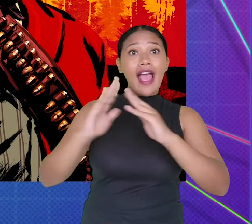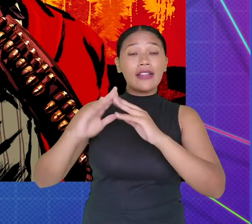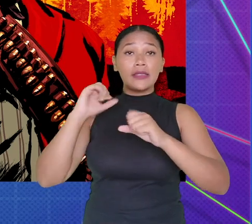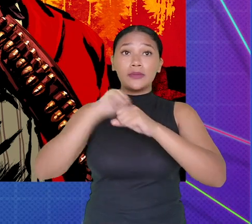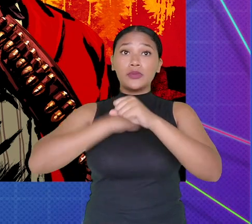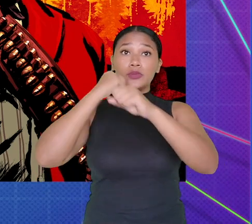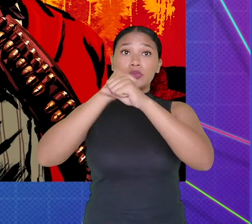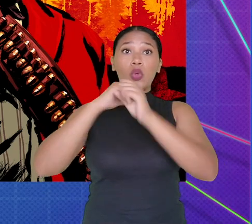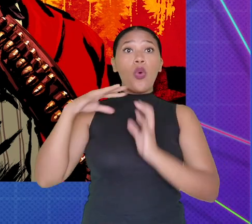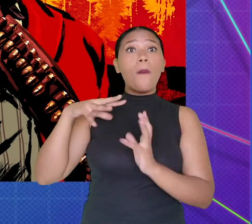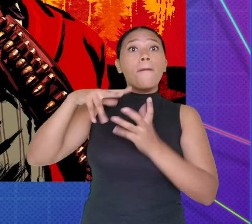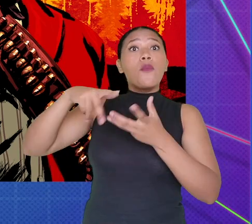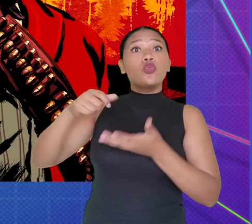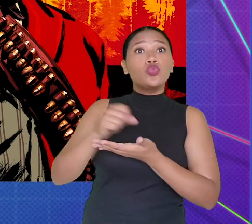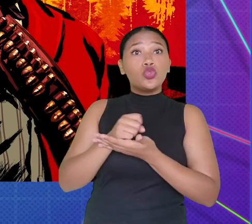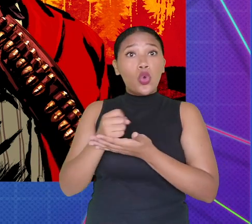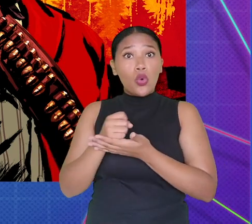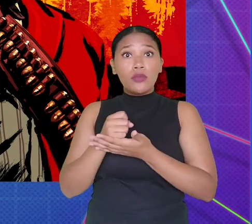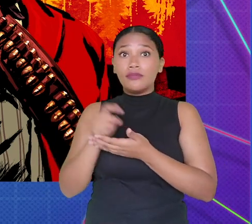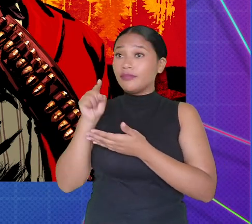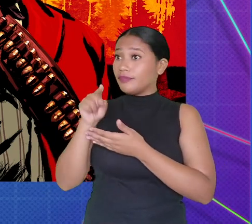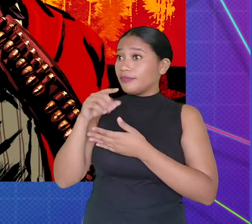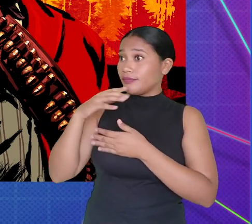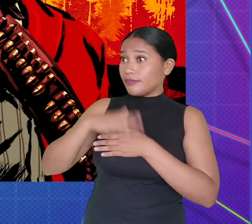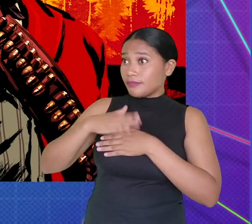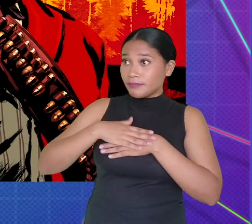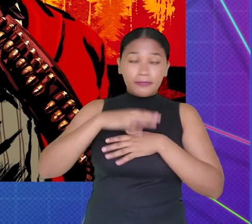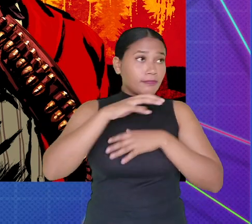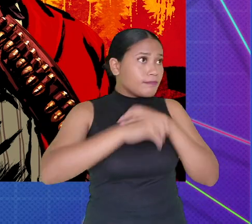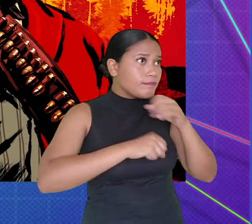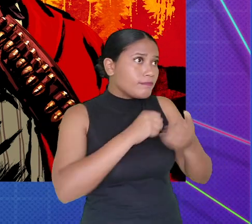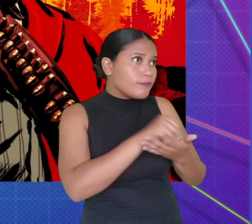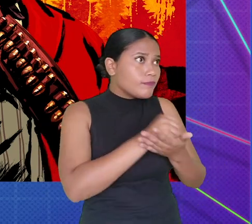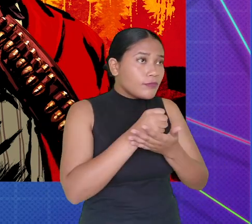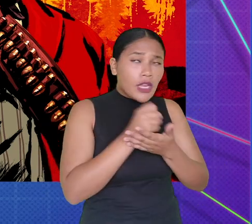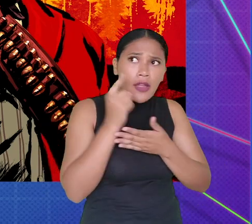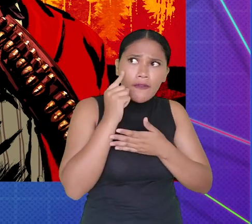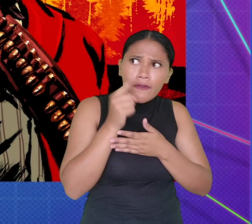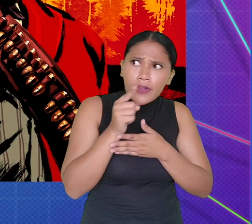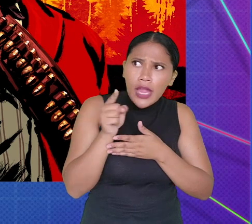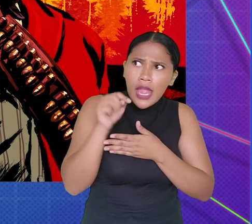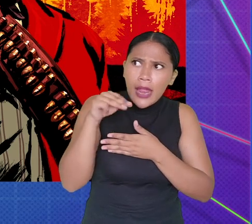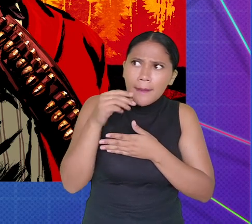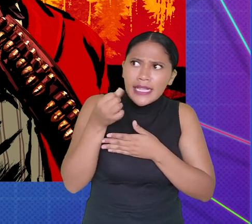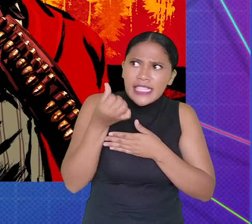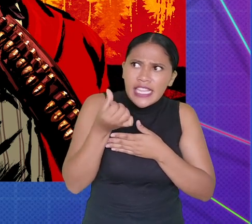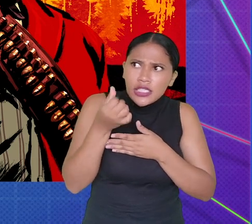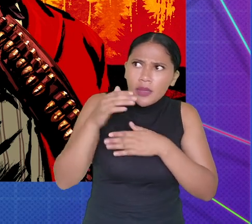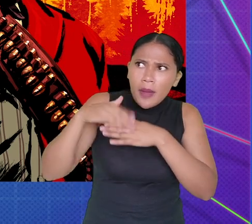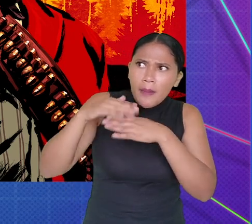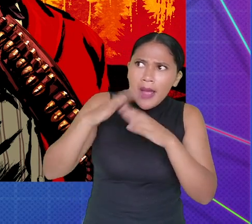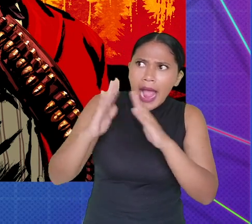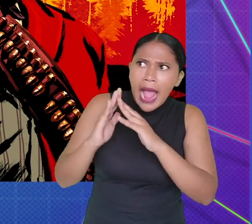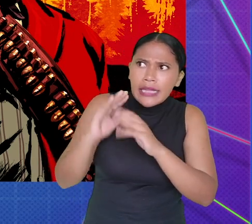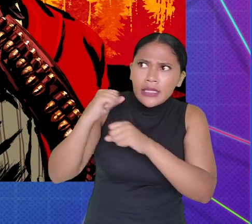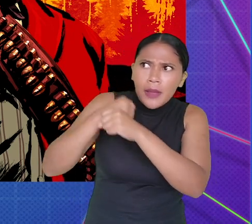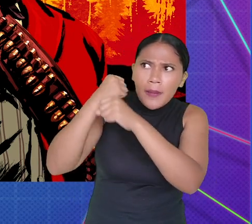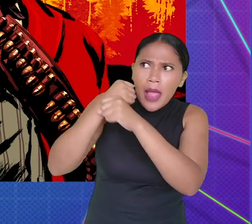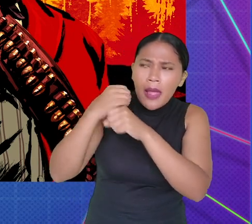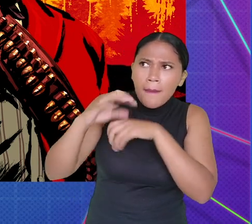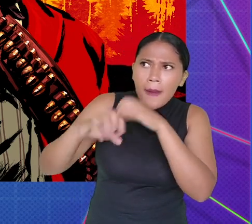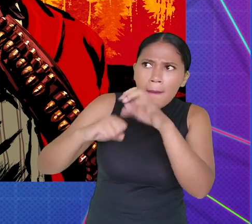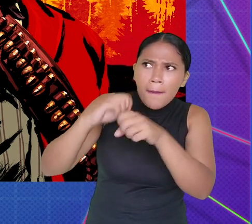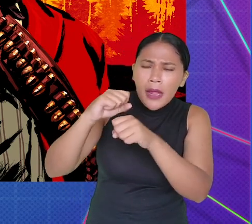de casas e acampamentos no mundo do jogo. Enquanto os jogadores exploram o ambiente, é possível ver NPCs construindo suas próprias